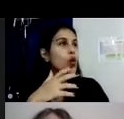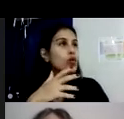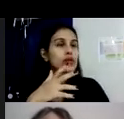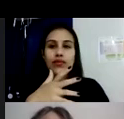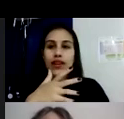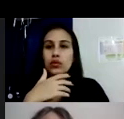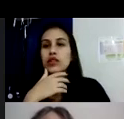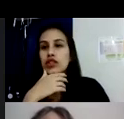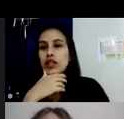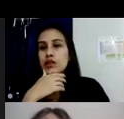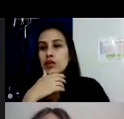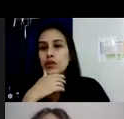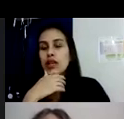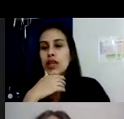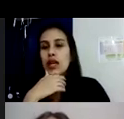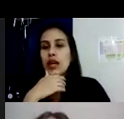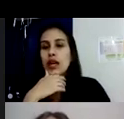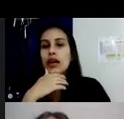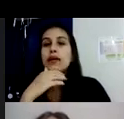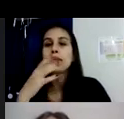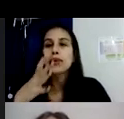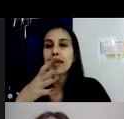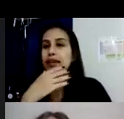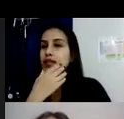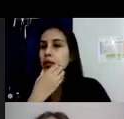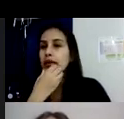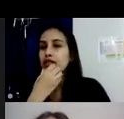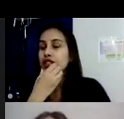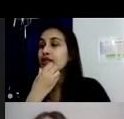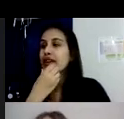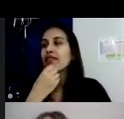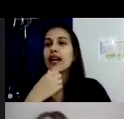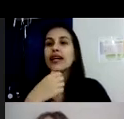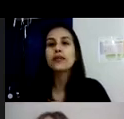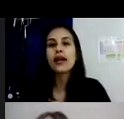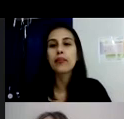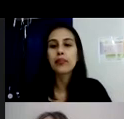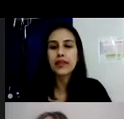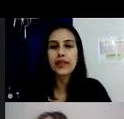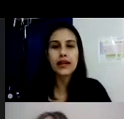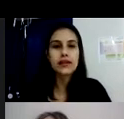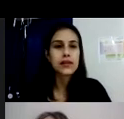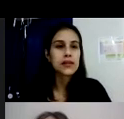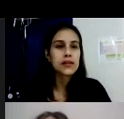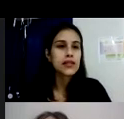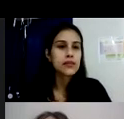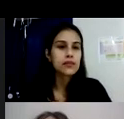Tem outros fatores de riscos aqui, porque é nesse momento que a gente vai avaliar também, tá?